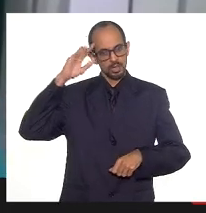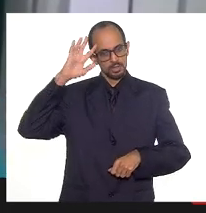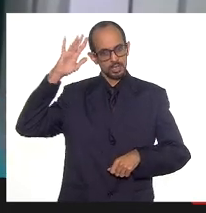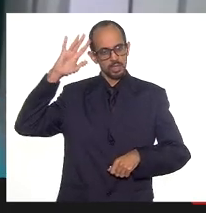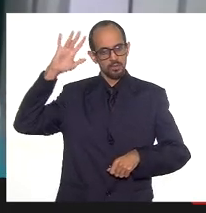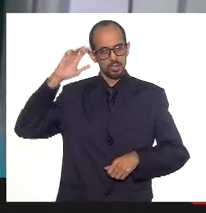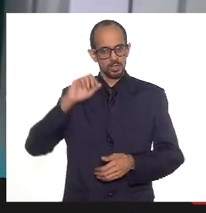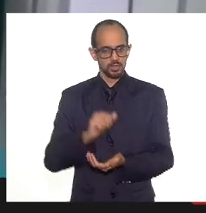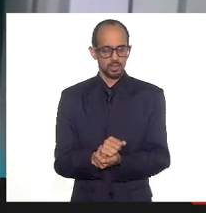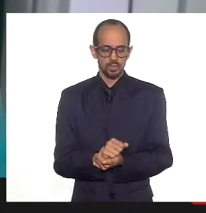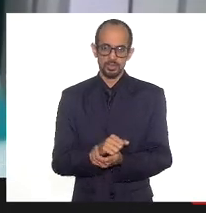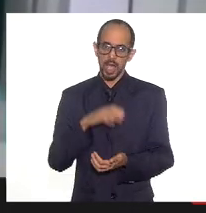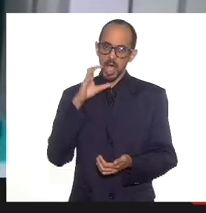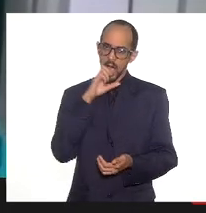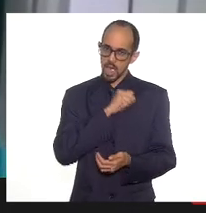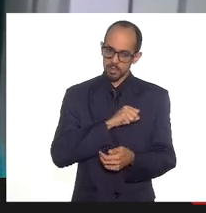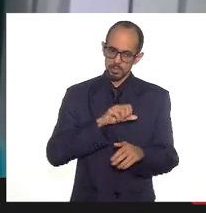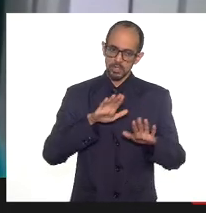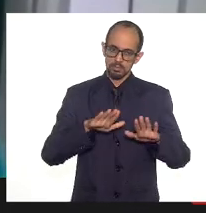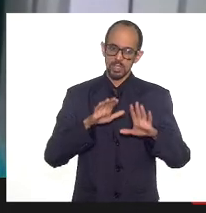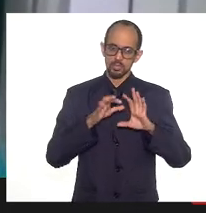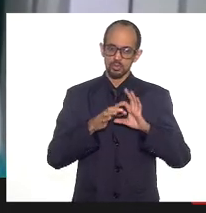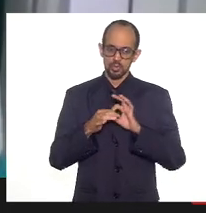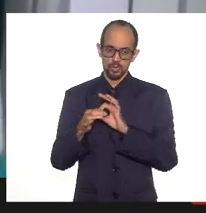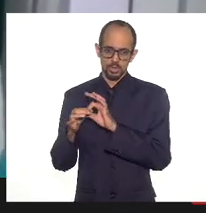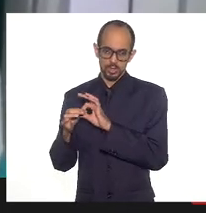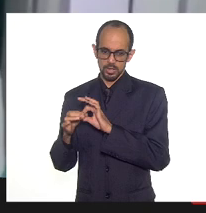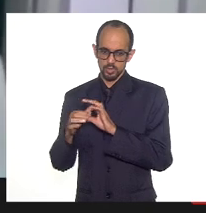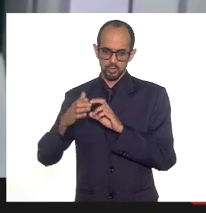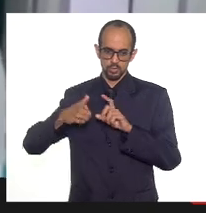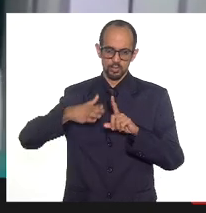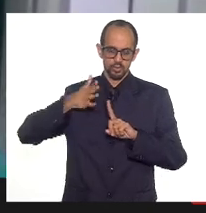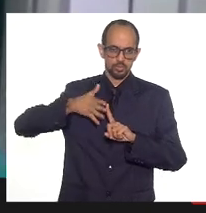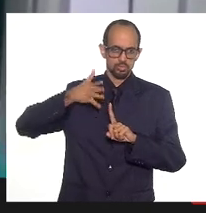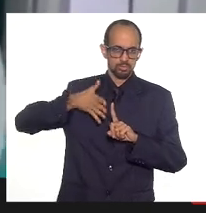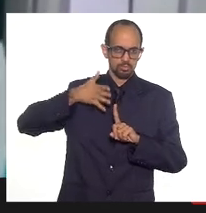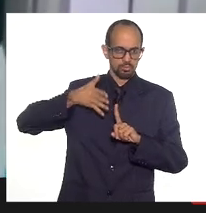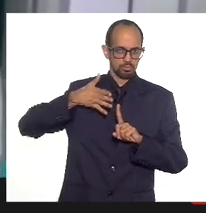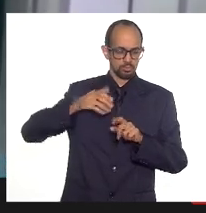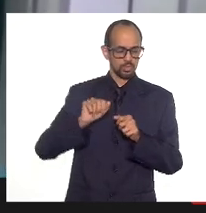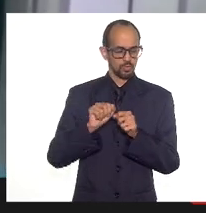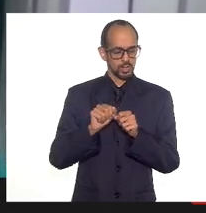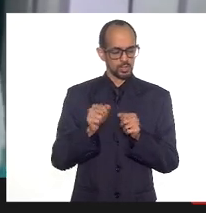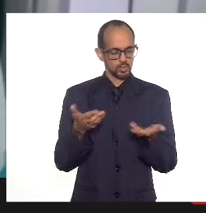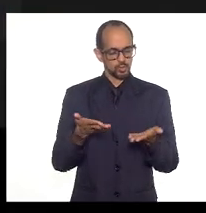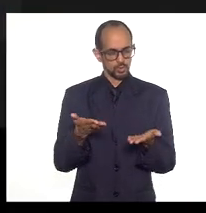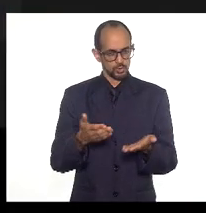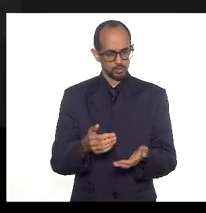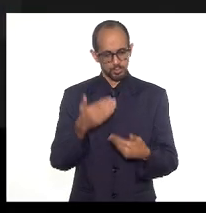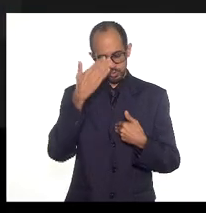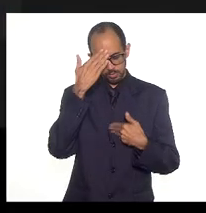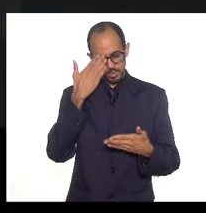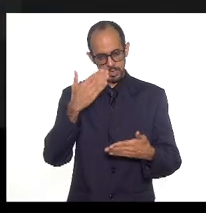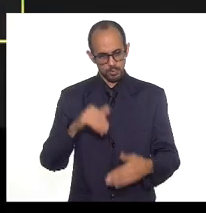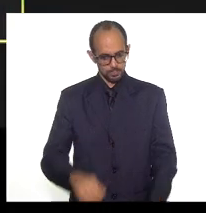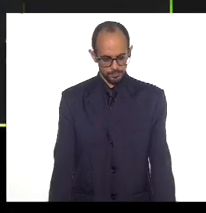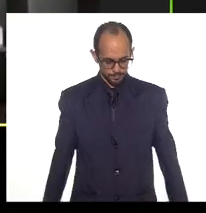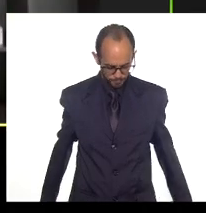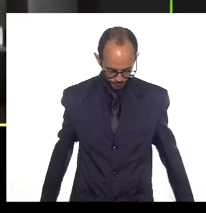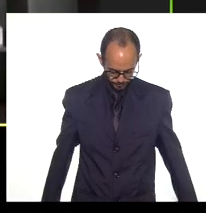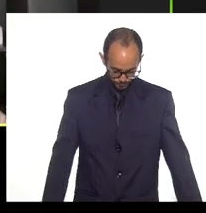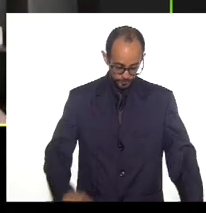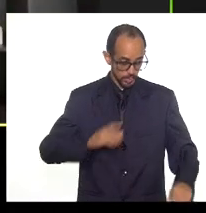um pouco apressadas, né, no contexto do debate que a comissão hoje está promovendo. Obrigado. Deputado